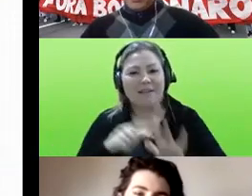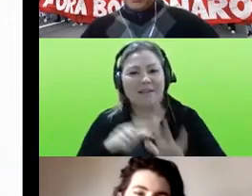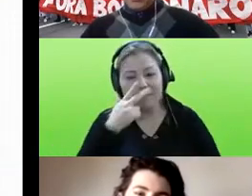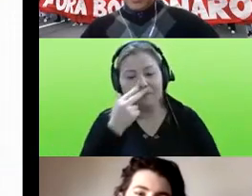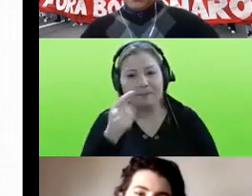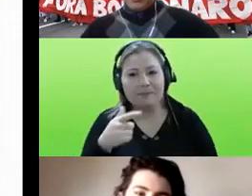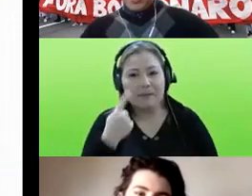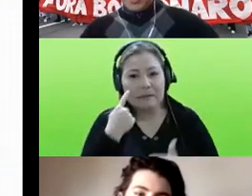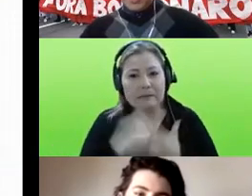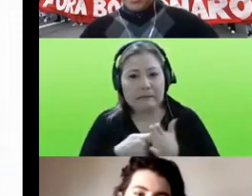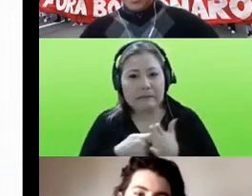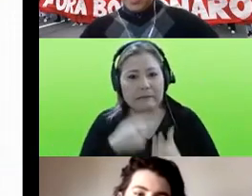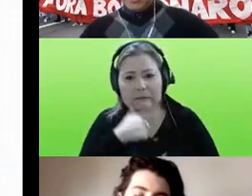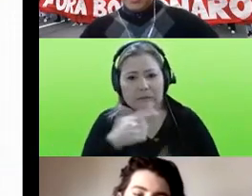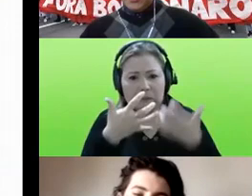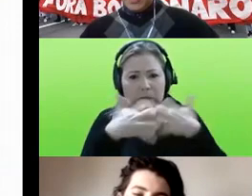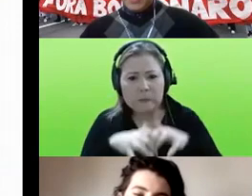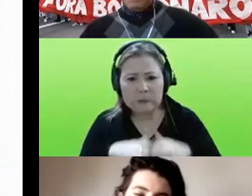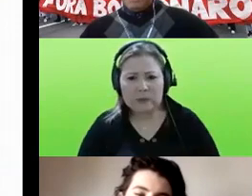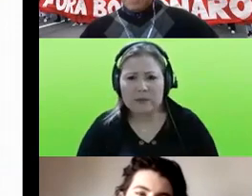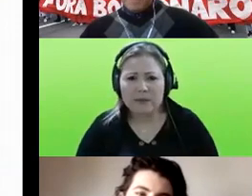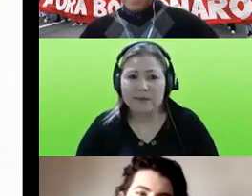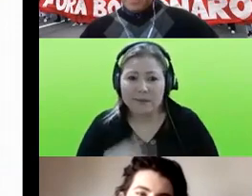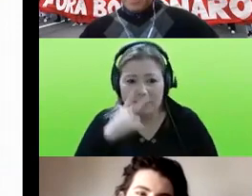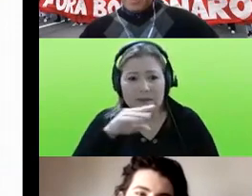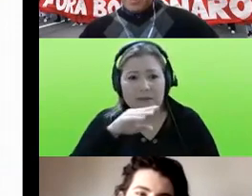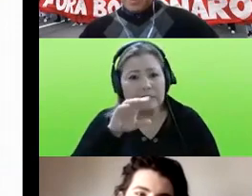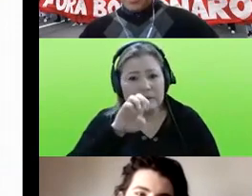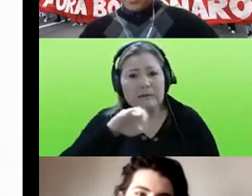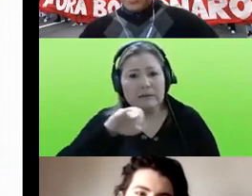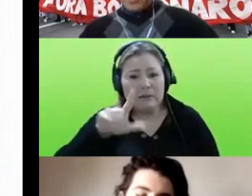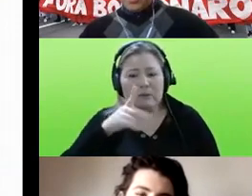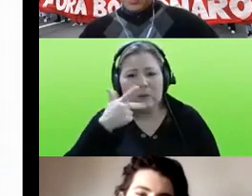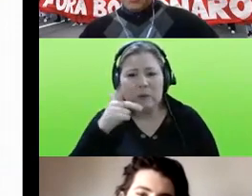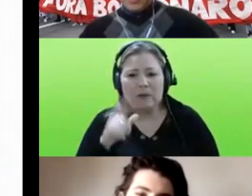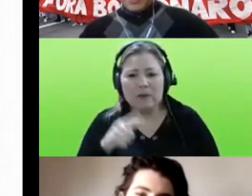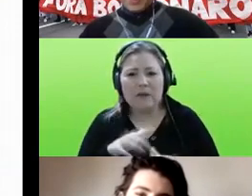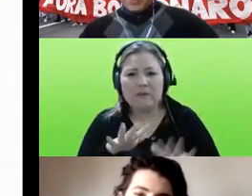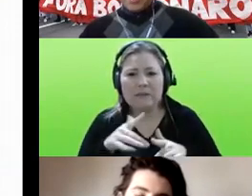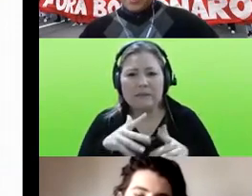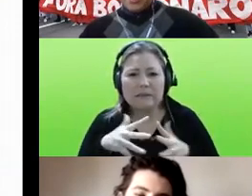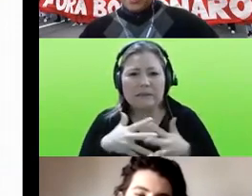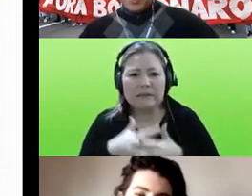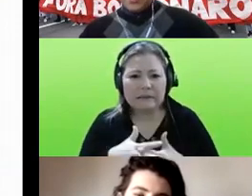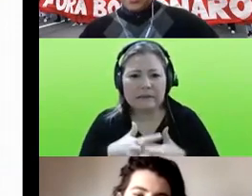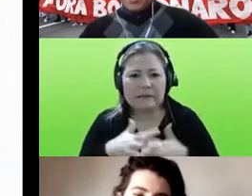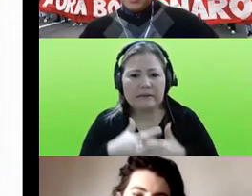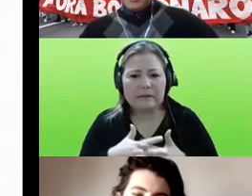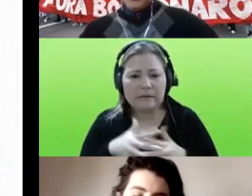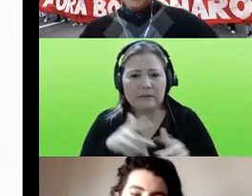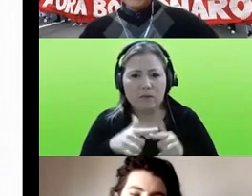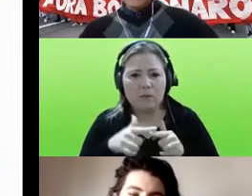aparentemente não está funcionando. É aquilo que o Emily disse. Às vezes fica trancando. Vamos ver aqui